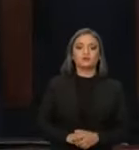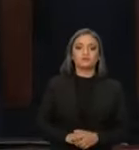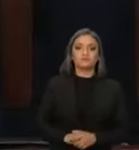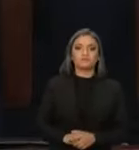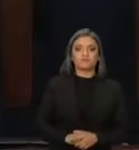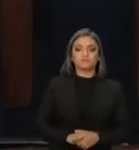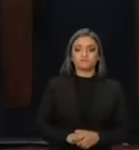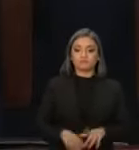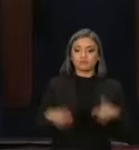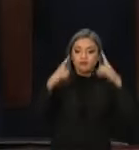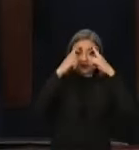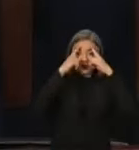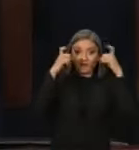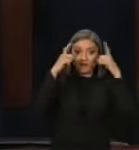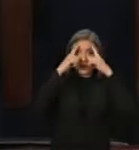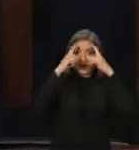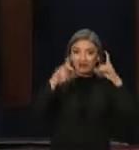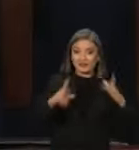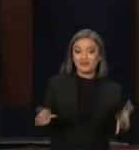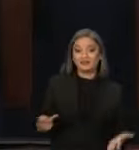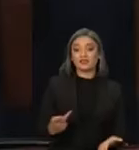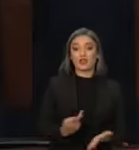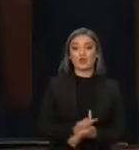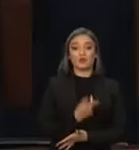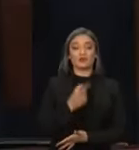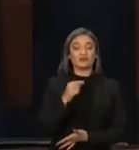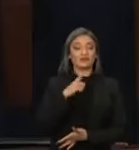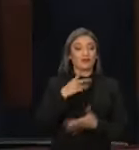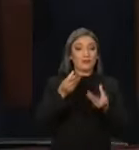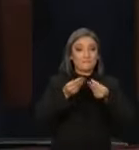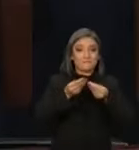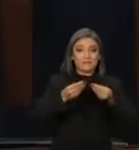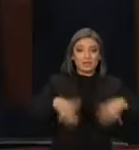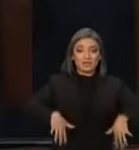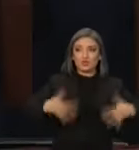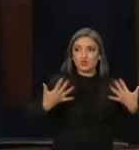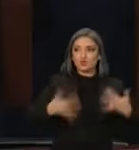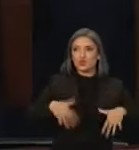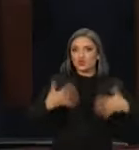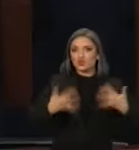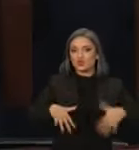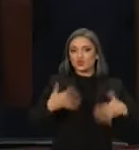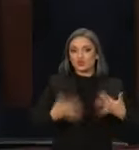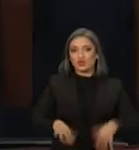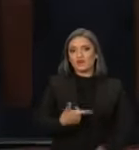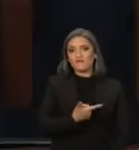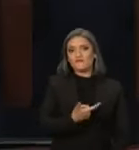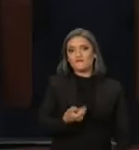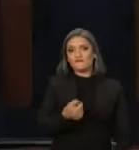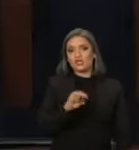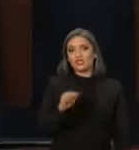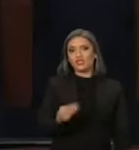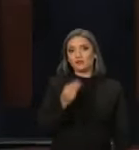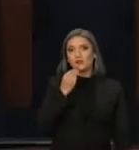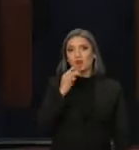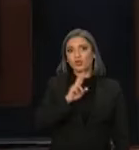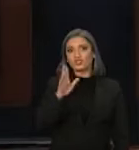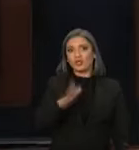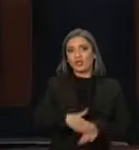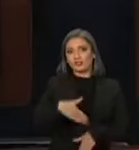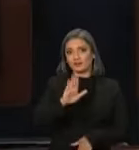violência cometida gerou prejuízos de larga monta estimados em mais de 20 milhões de reais.